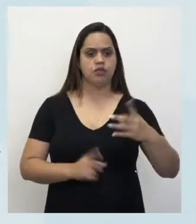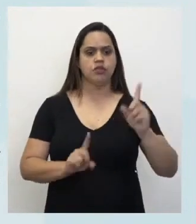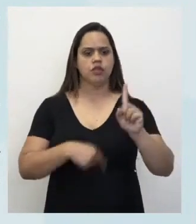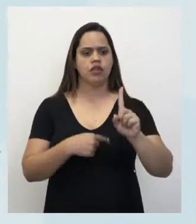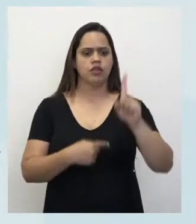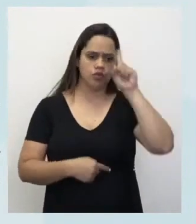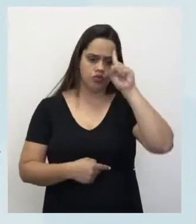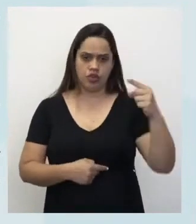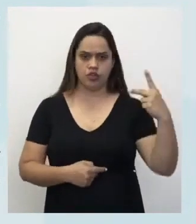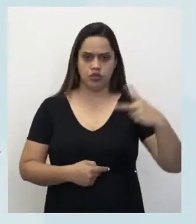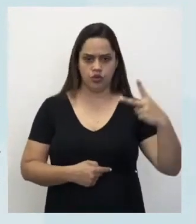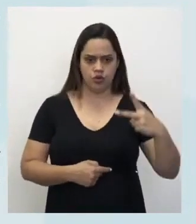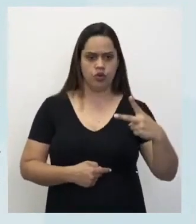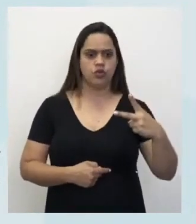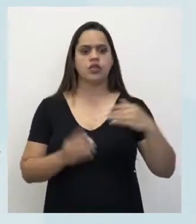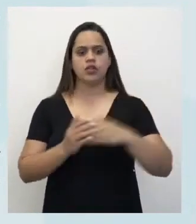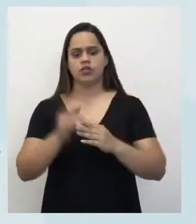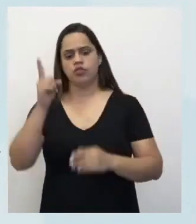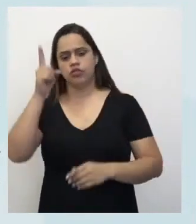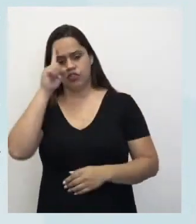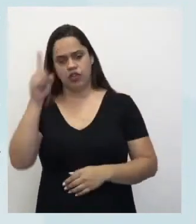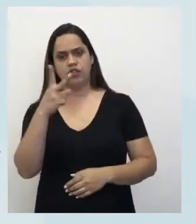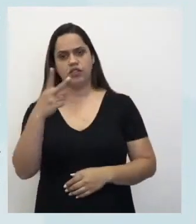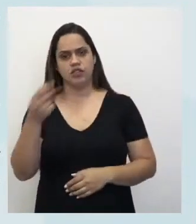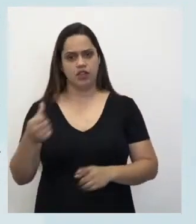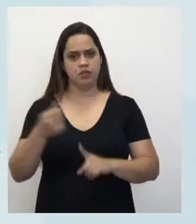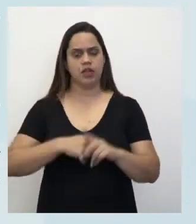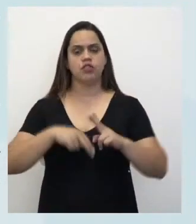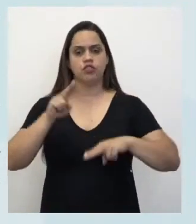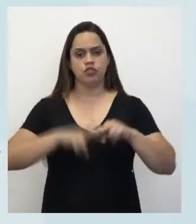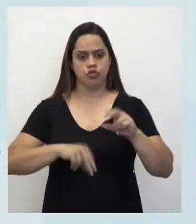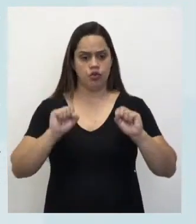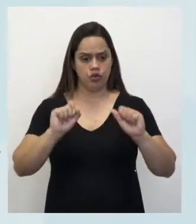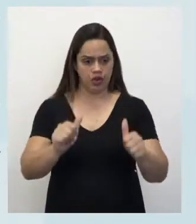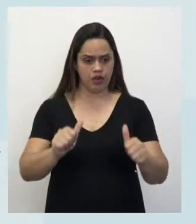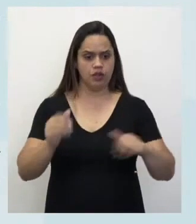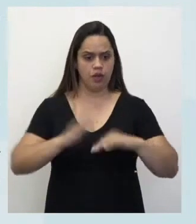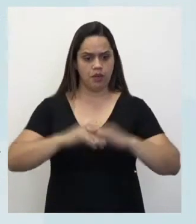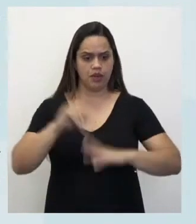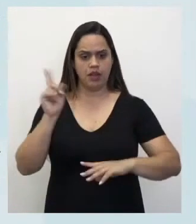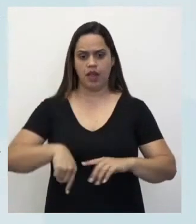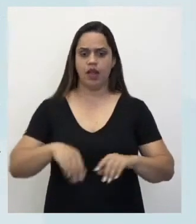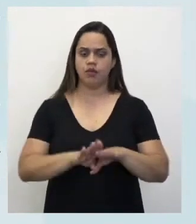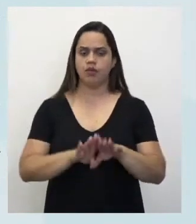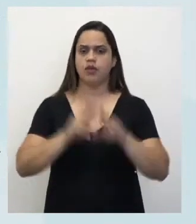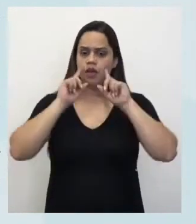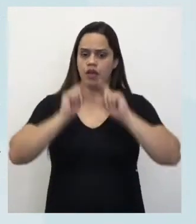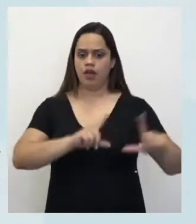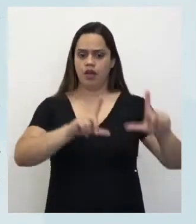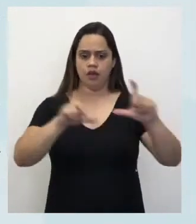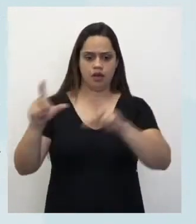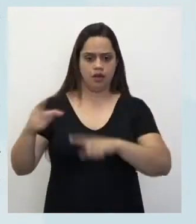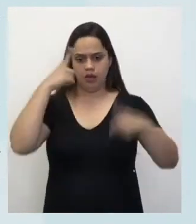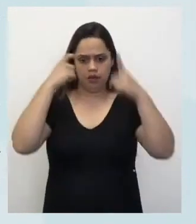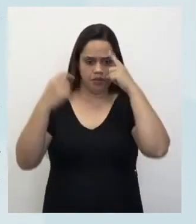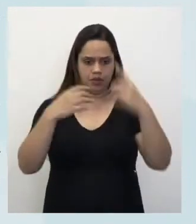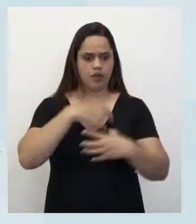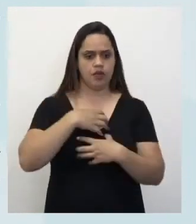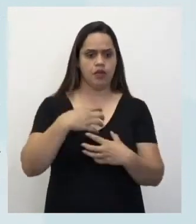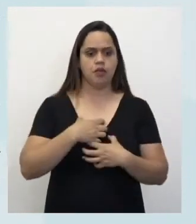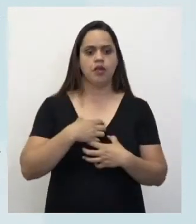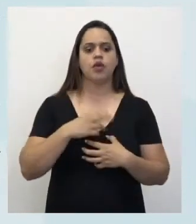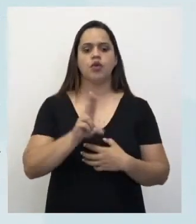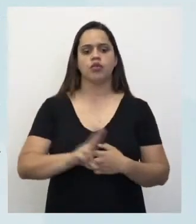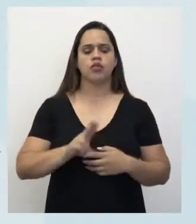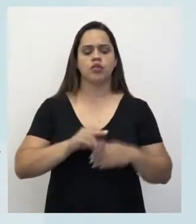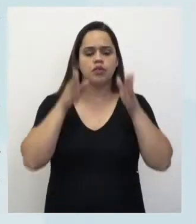dia 26/6 de junho, tá? Então a habilidade era operar com imagens, ideias e sentimentos por meio